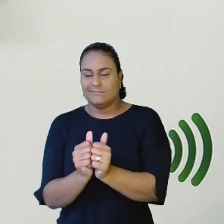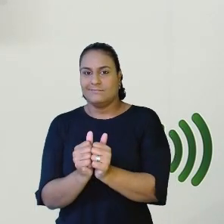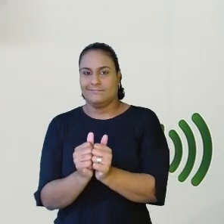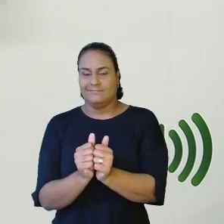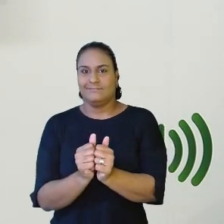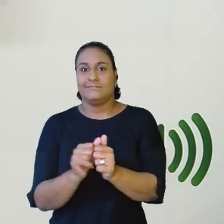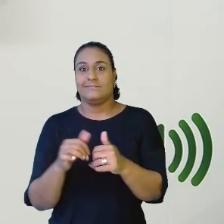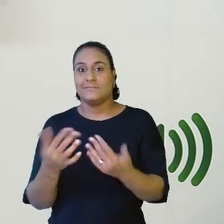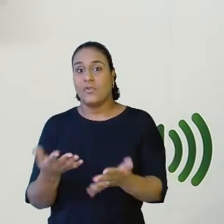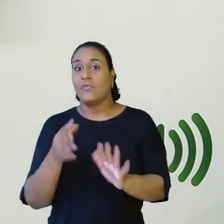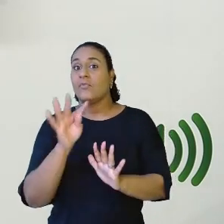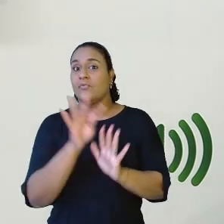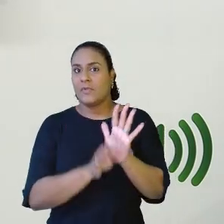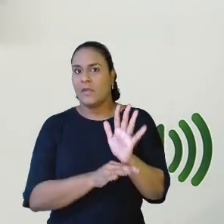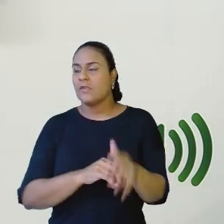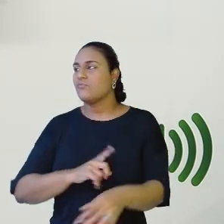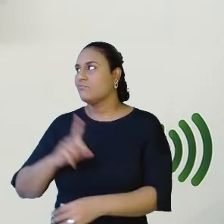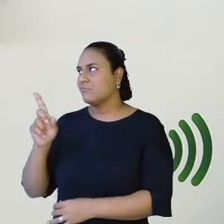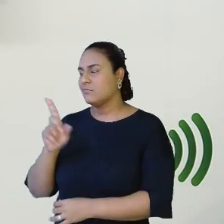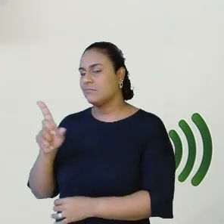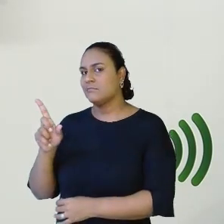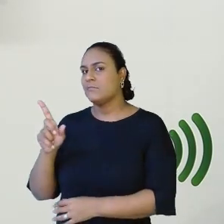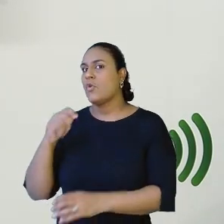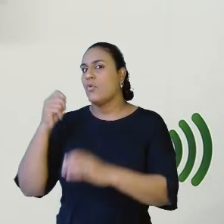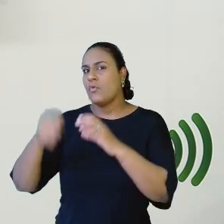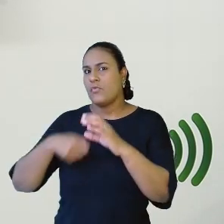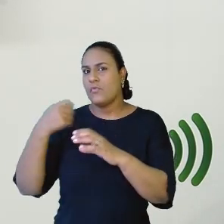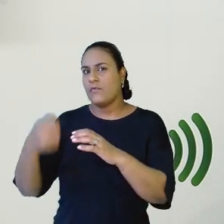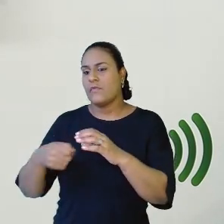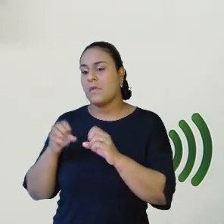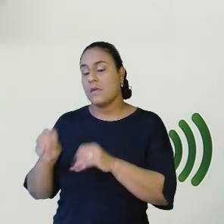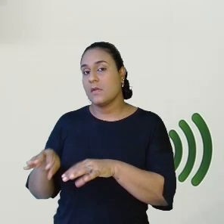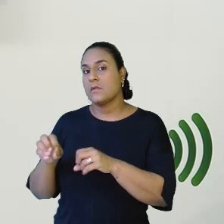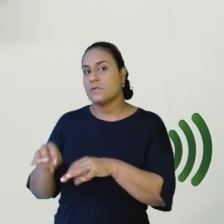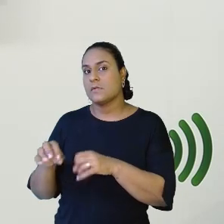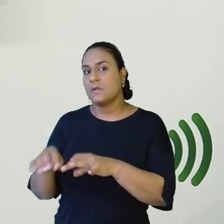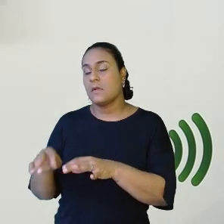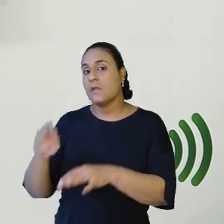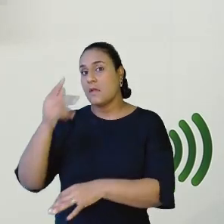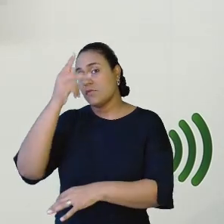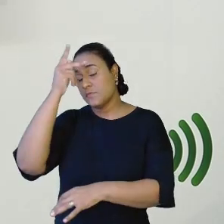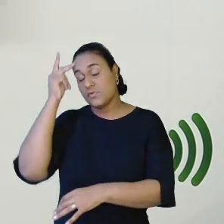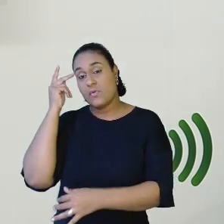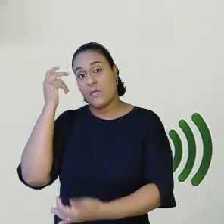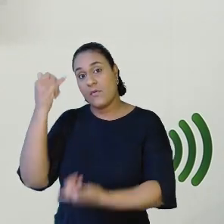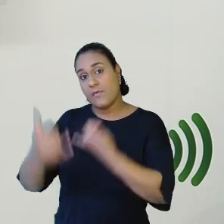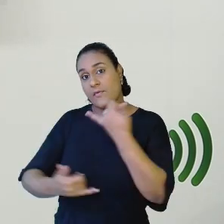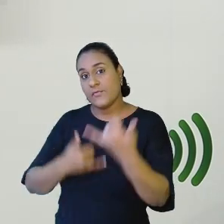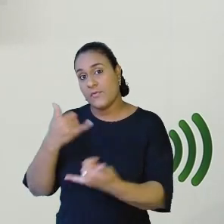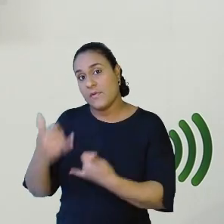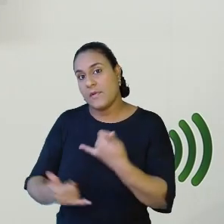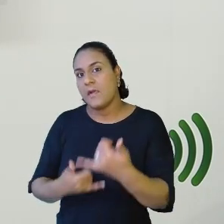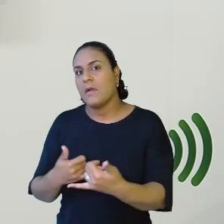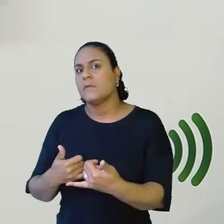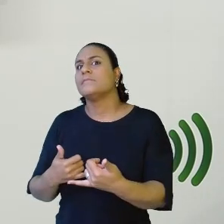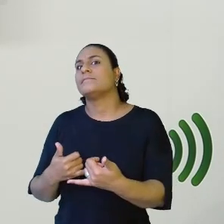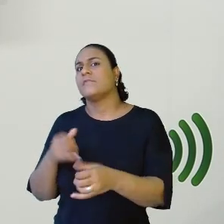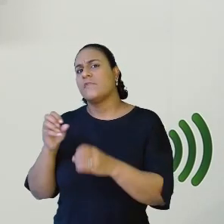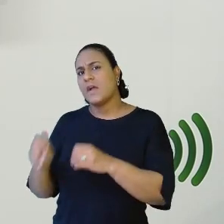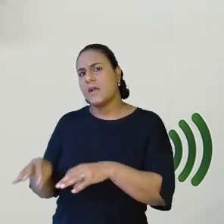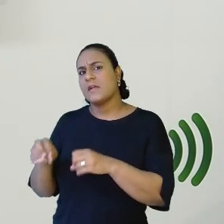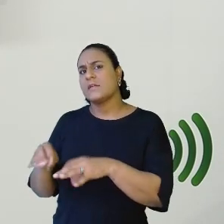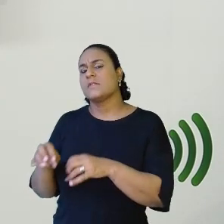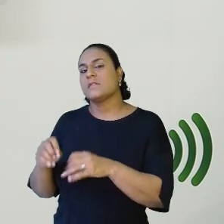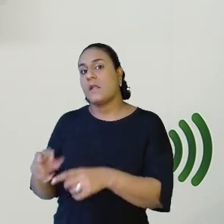E o texto detonado, ele faz isso. Nesse vídeo, ele ensina as pessoas a jogarem e ele vai ensinando até